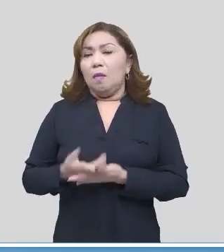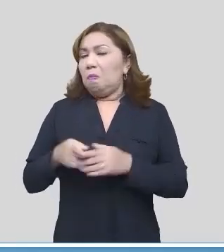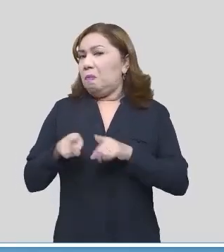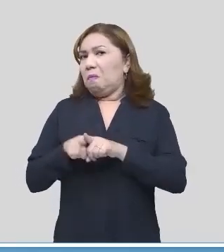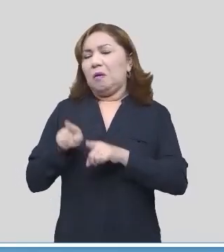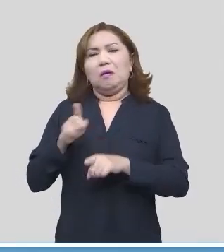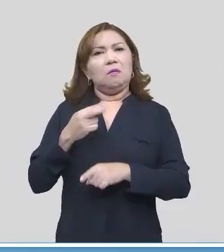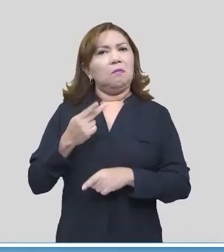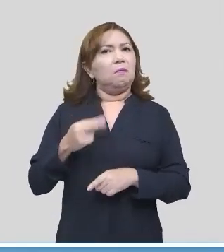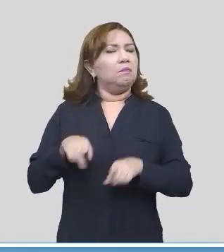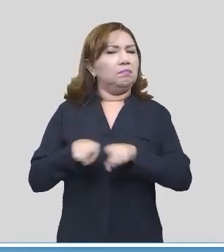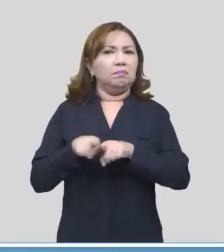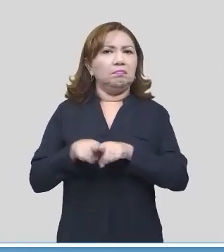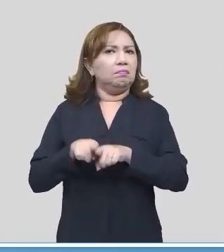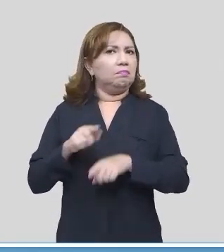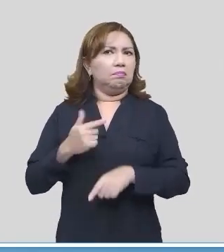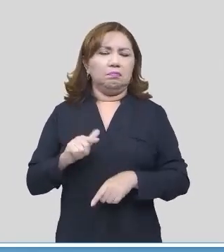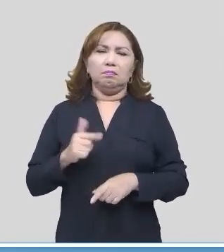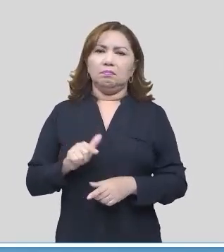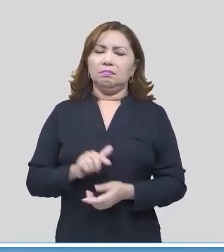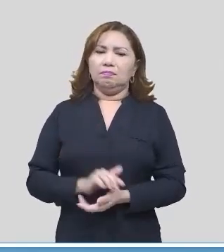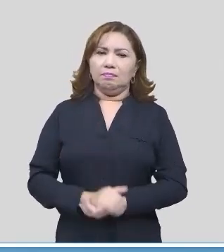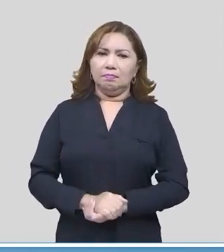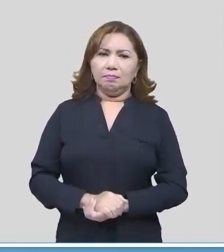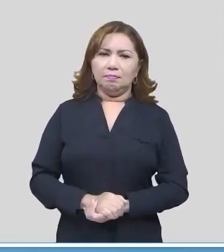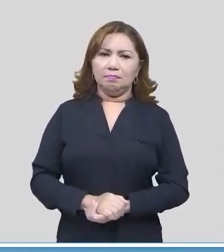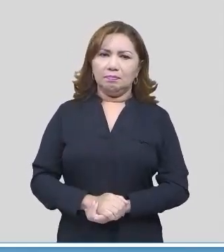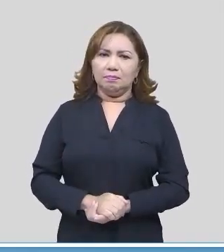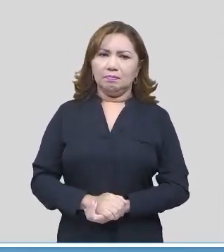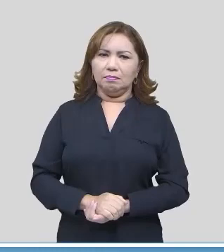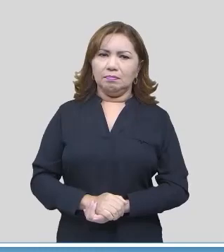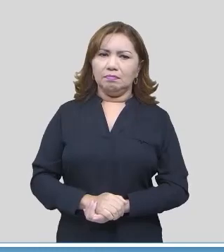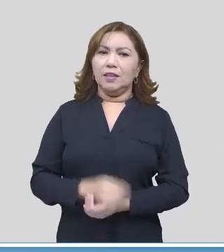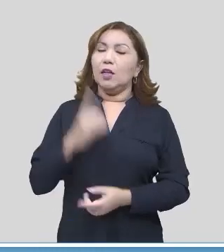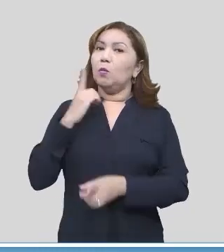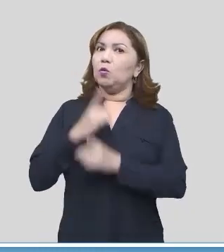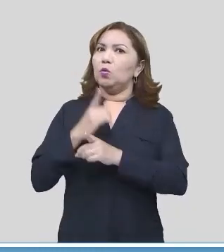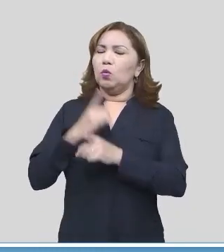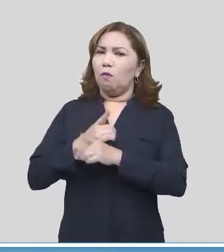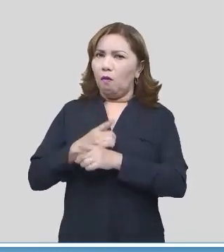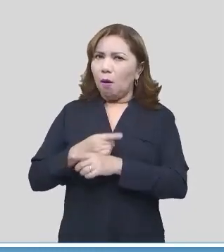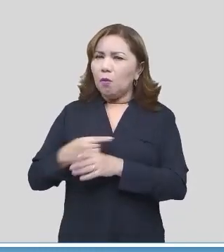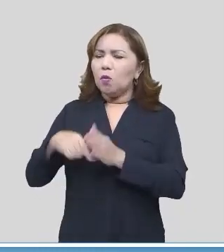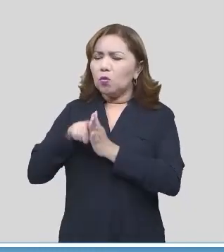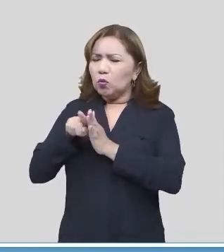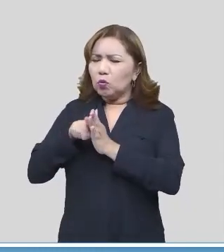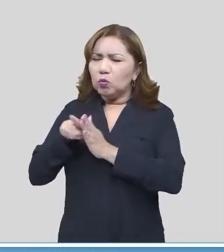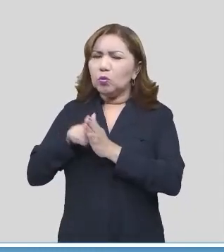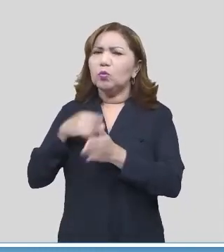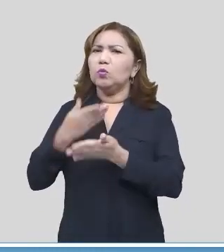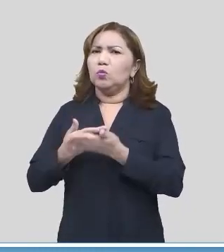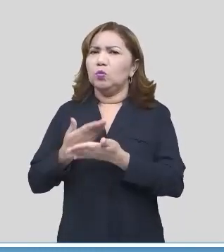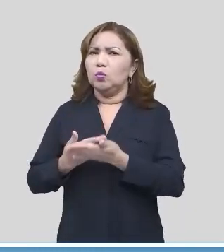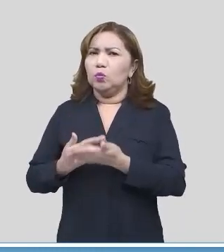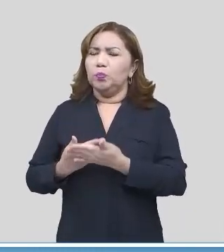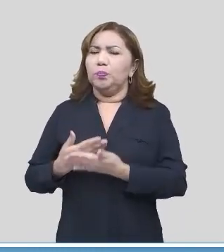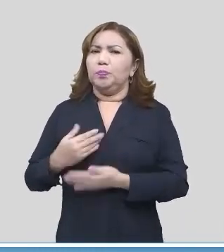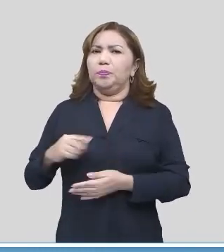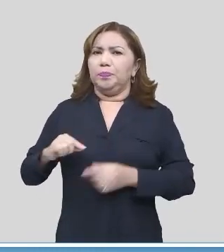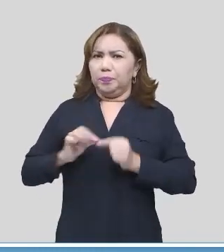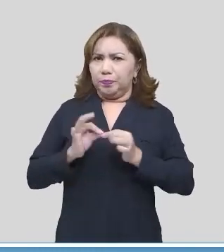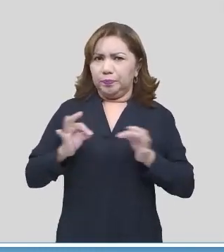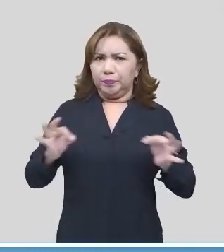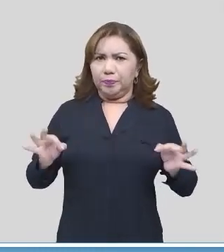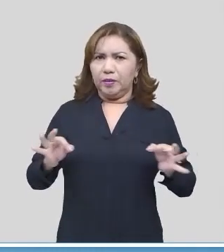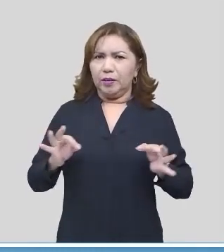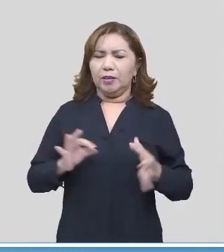Interessante, hein, crianças? Vamos continuar aqui nossa descoberta dentro desse mundo das medidas de comprimento? Vem